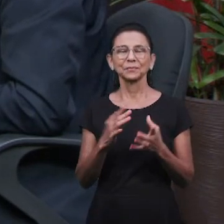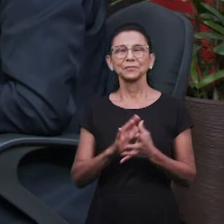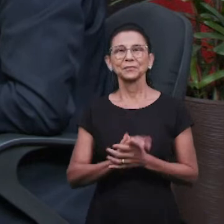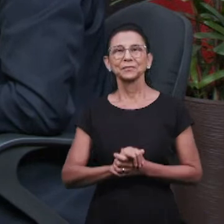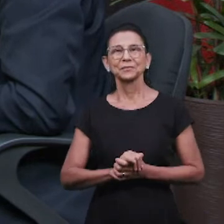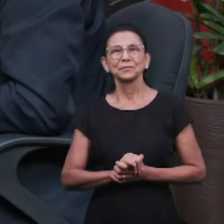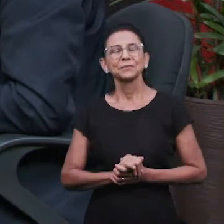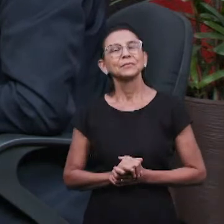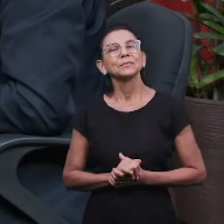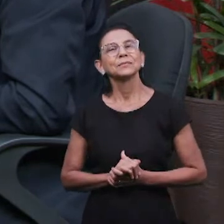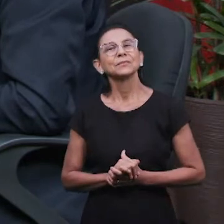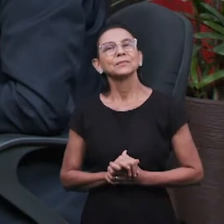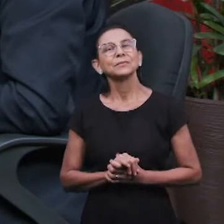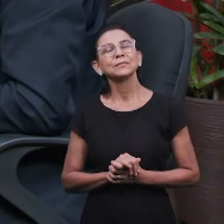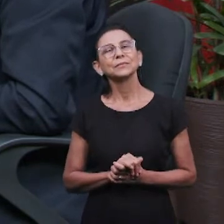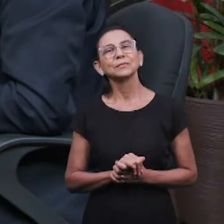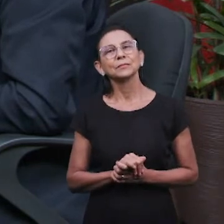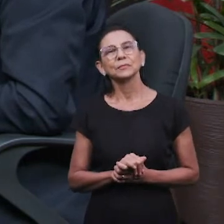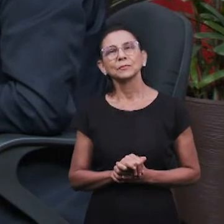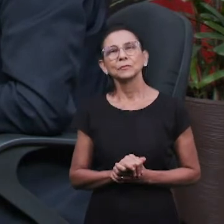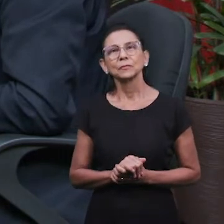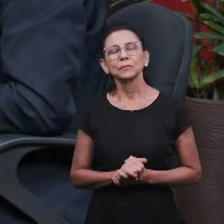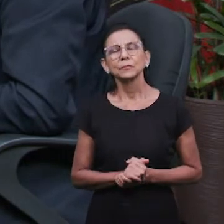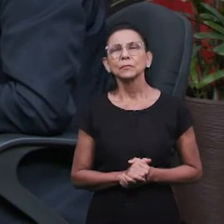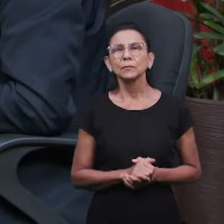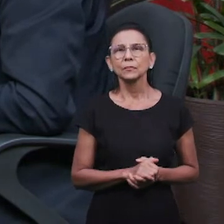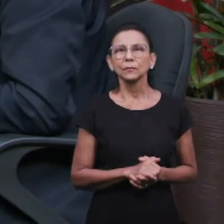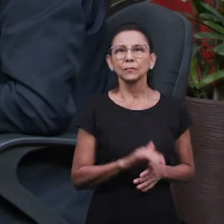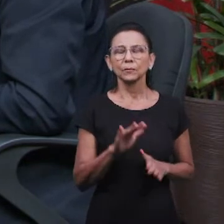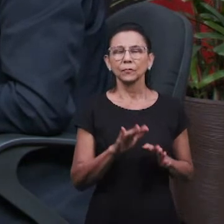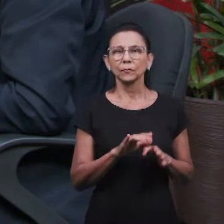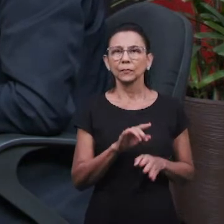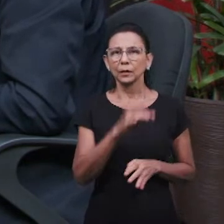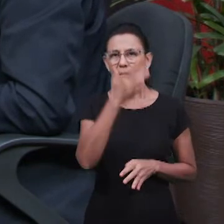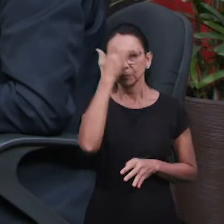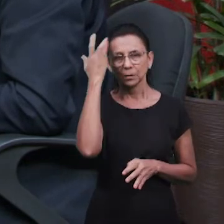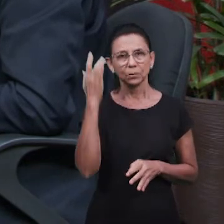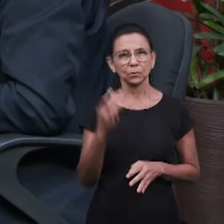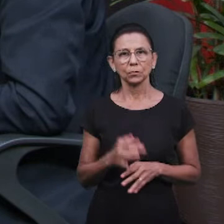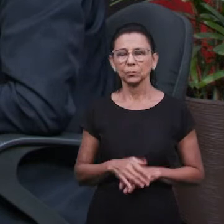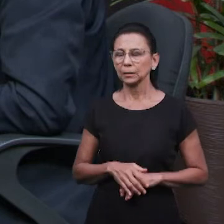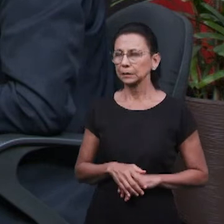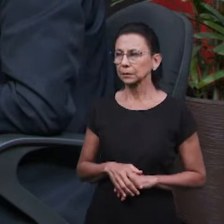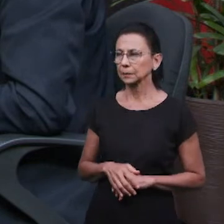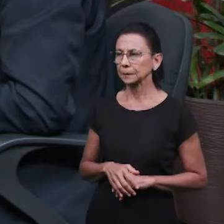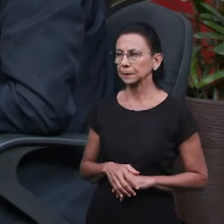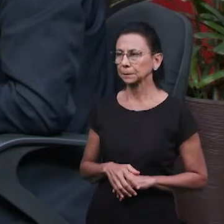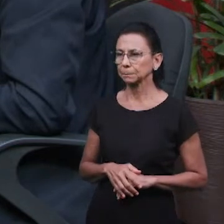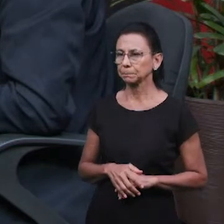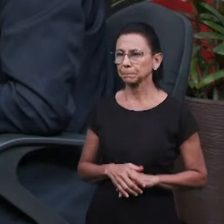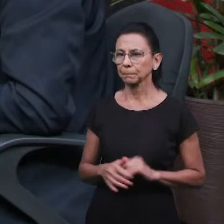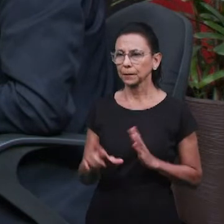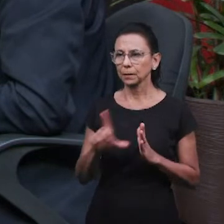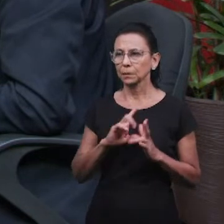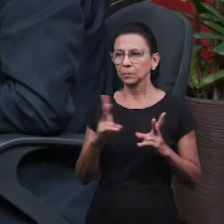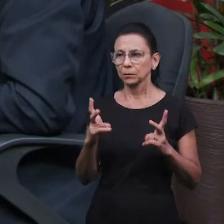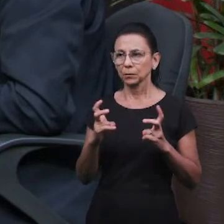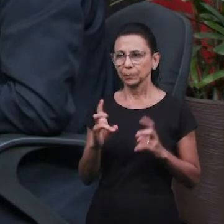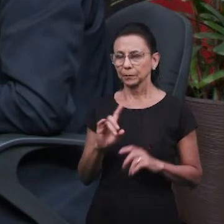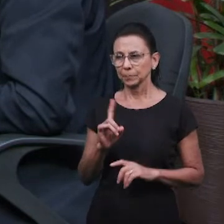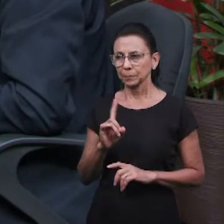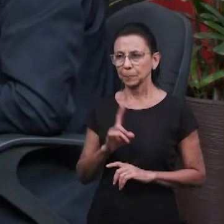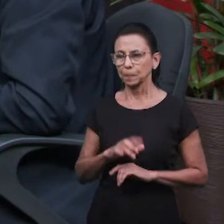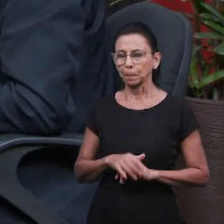também. né? Autista, T21. Talvez os irmãos não tenham percebido, Janaína, mas a gente agora coloca isso de maneira